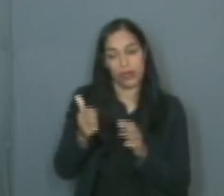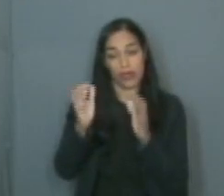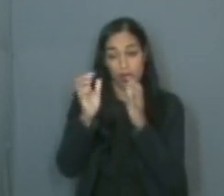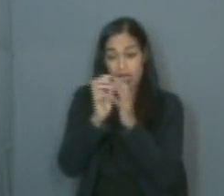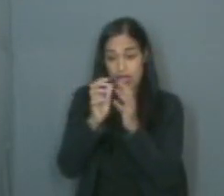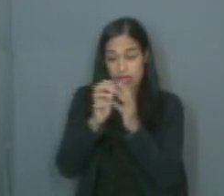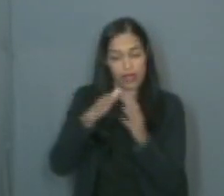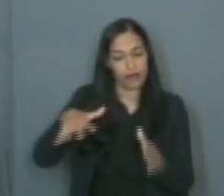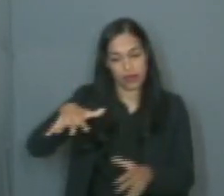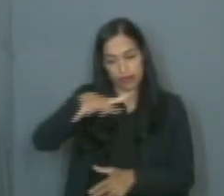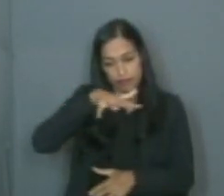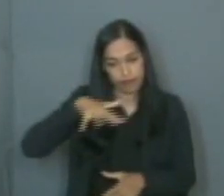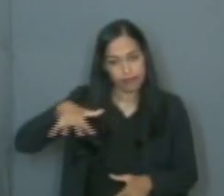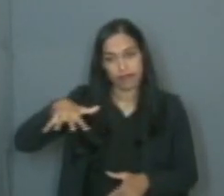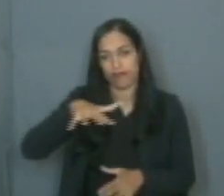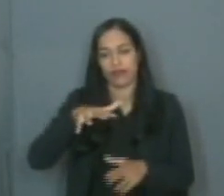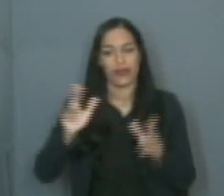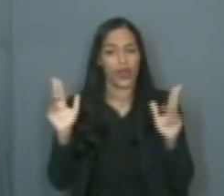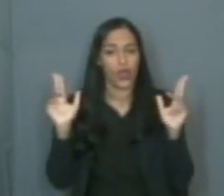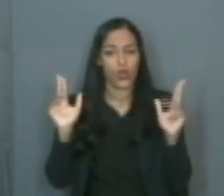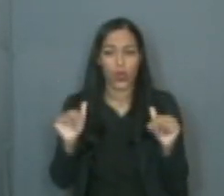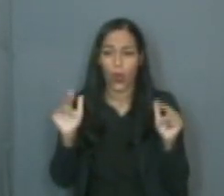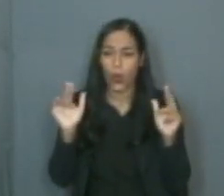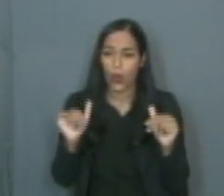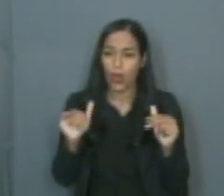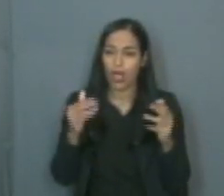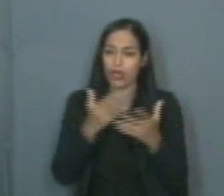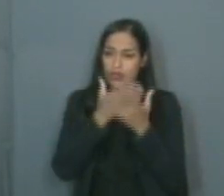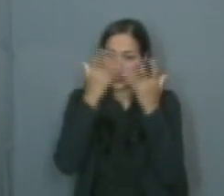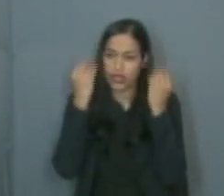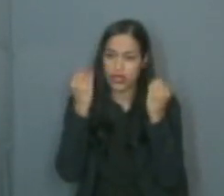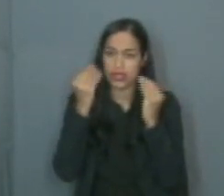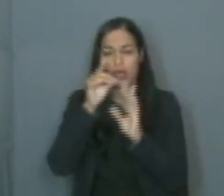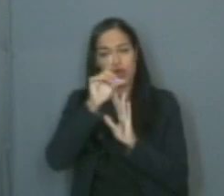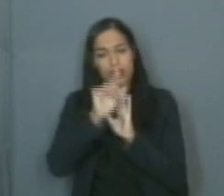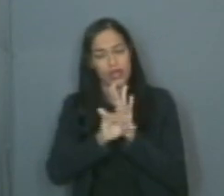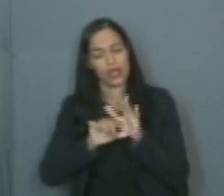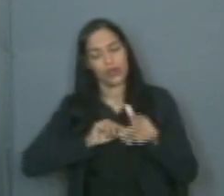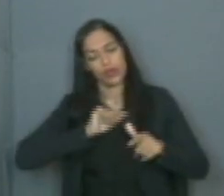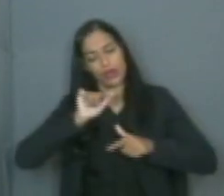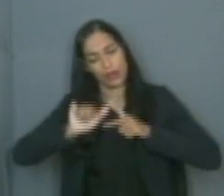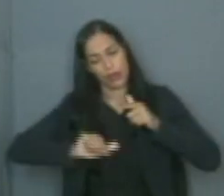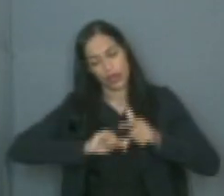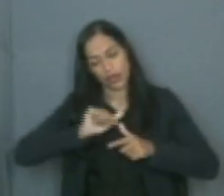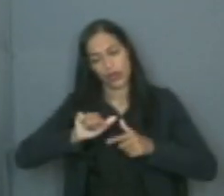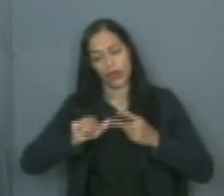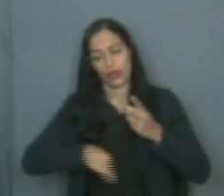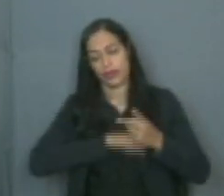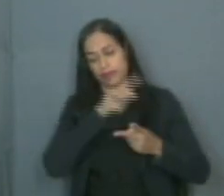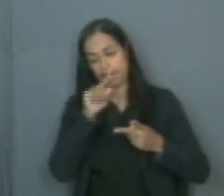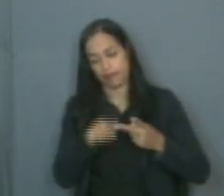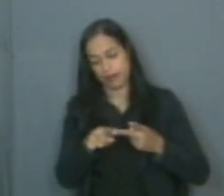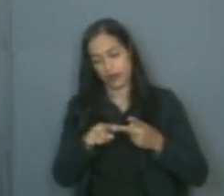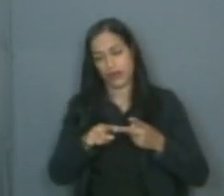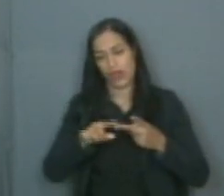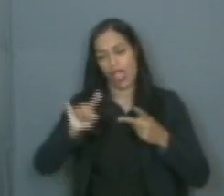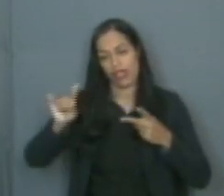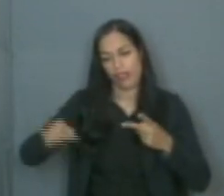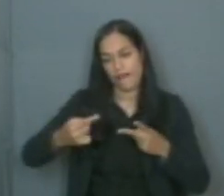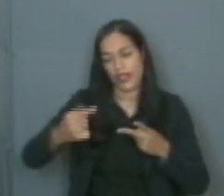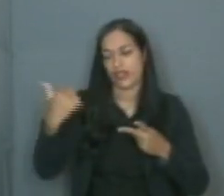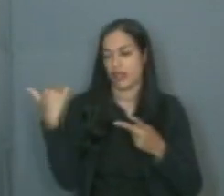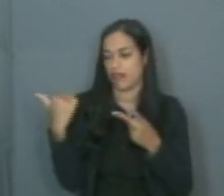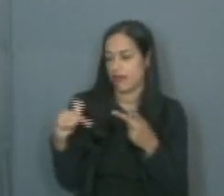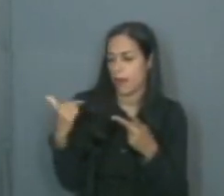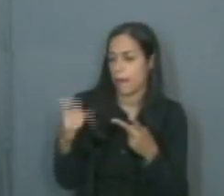todo, mas nunca esquecer a defesa do direito do trabalhador, nunca esquecer a defesa do direito da